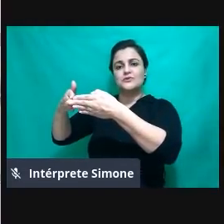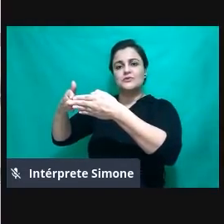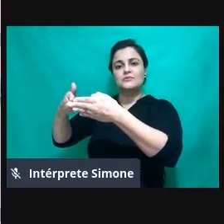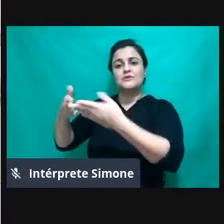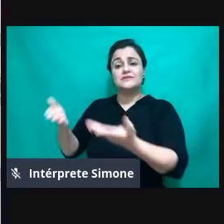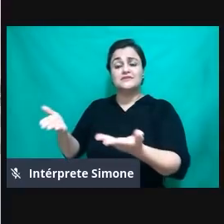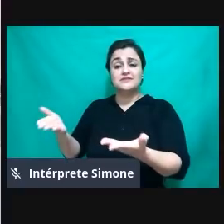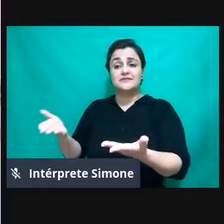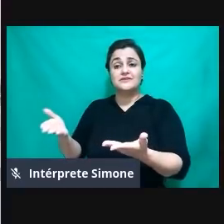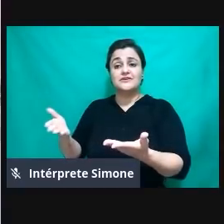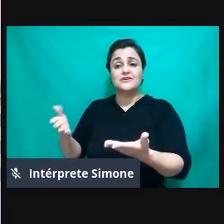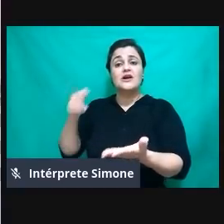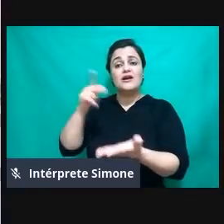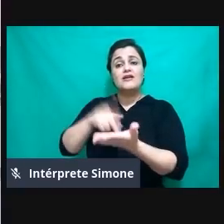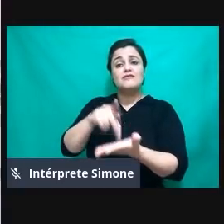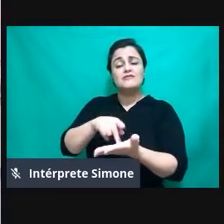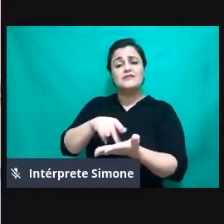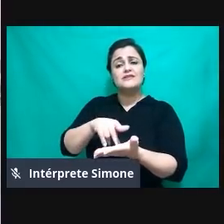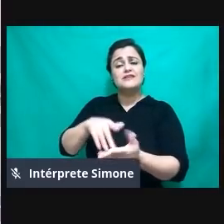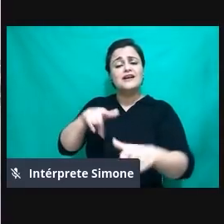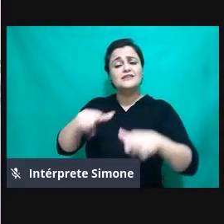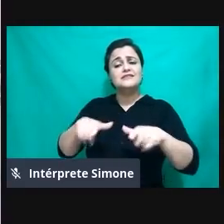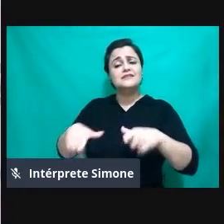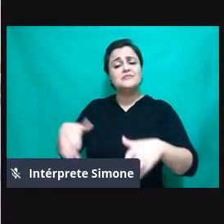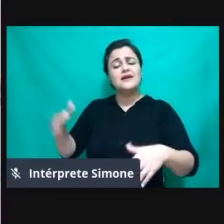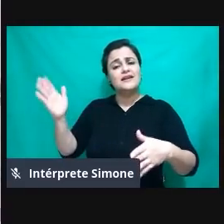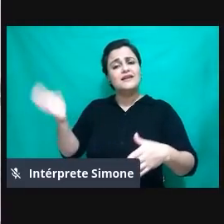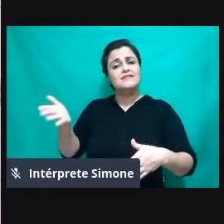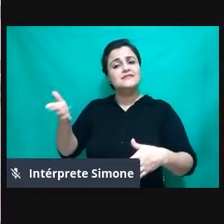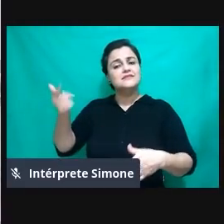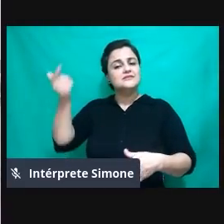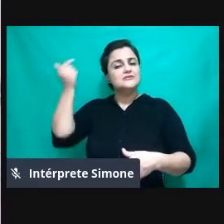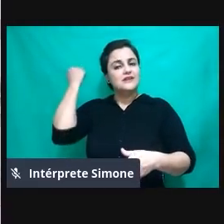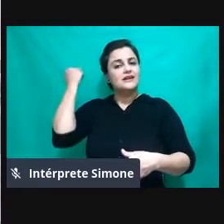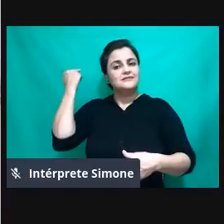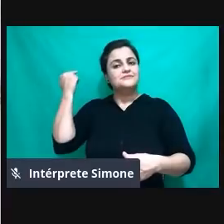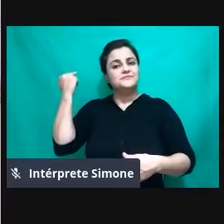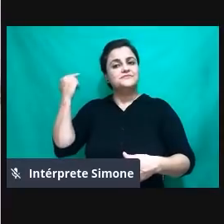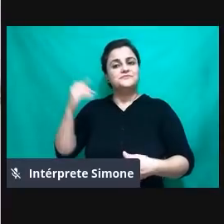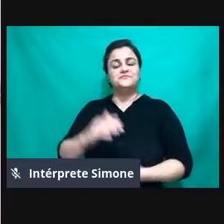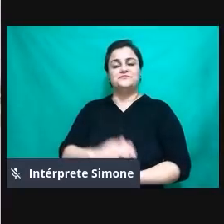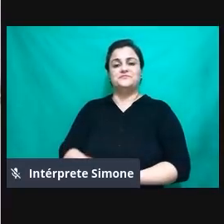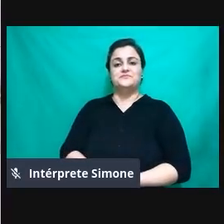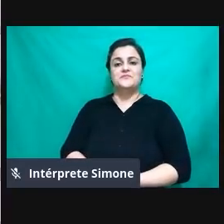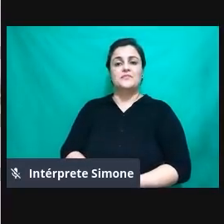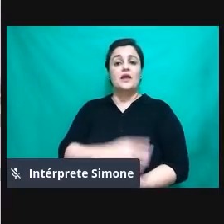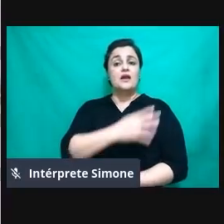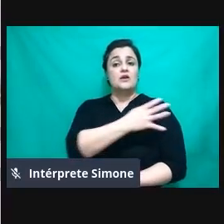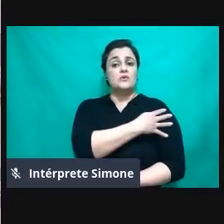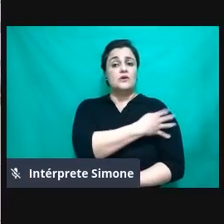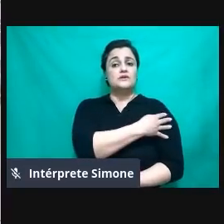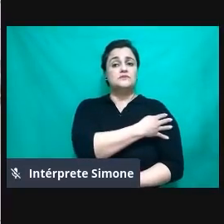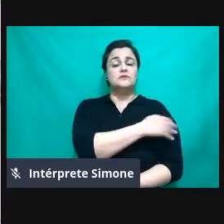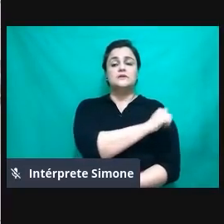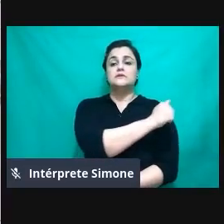né? Importante só falar o seguinte: o meu aluno de 4º ano, que não tem esse pensamento